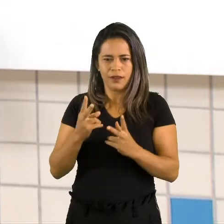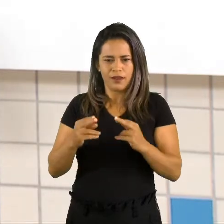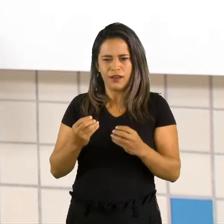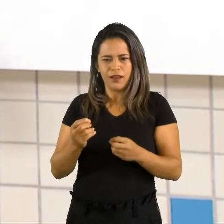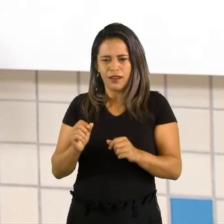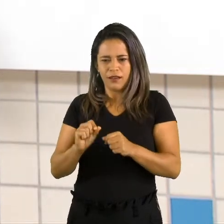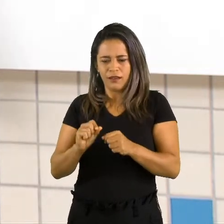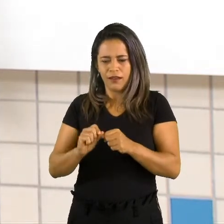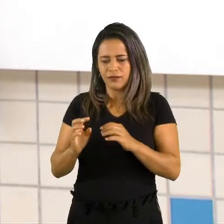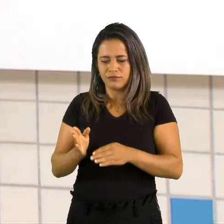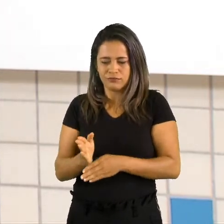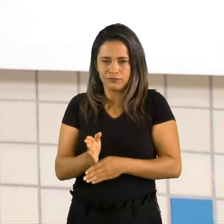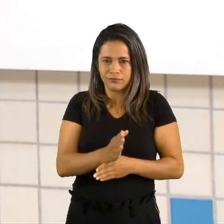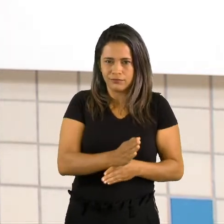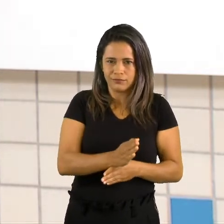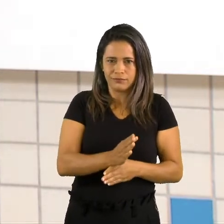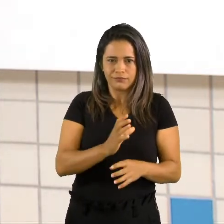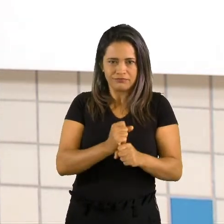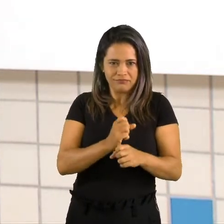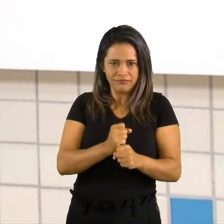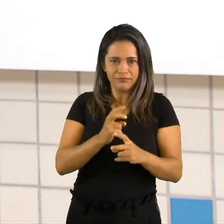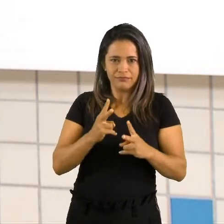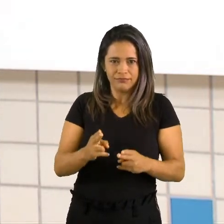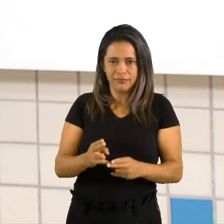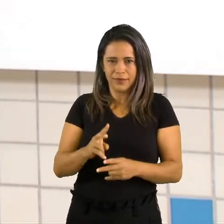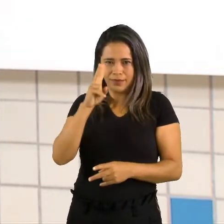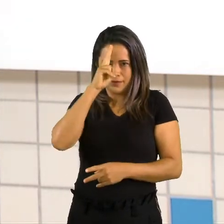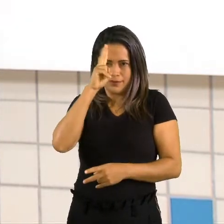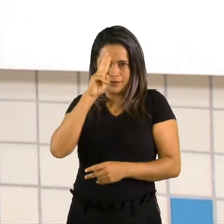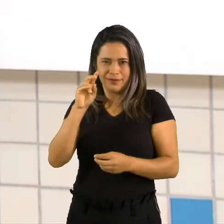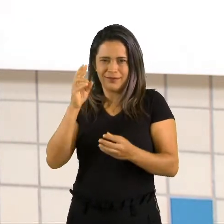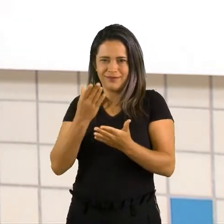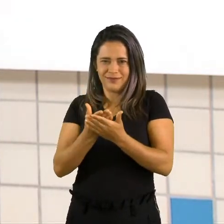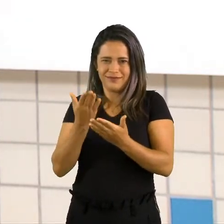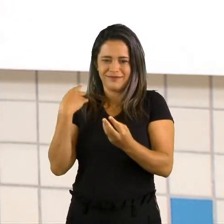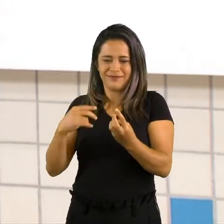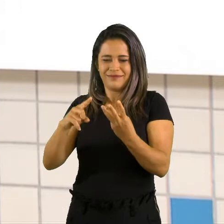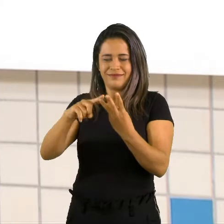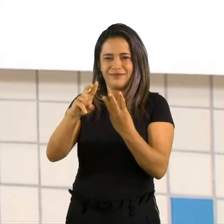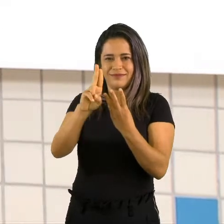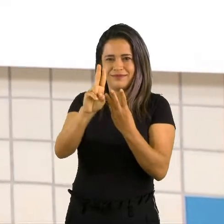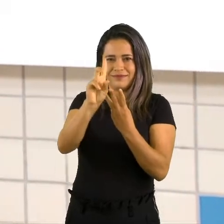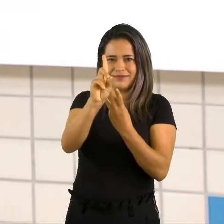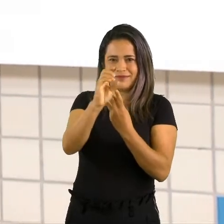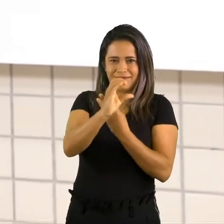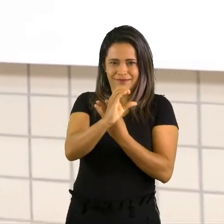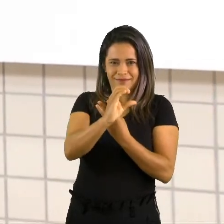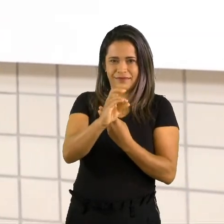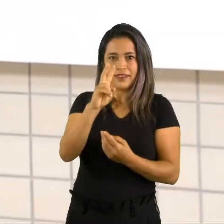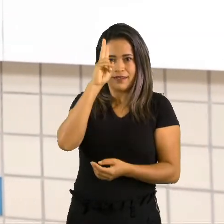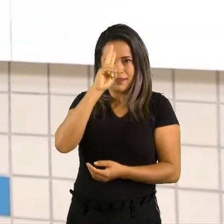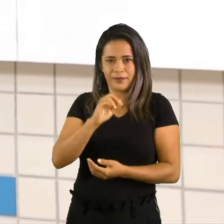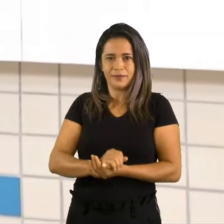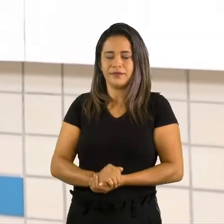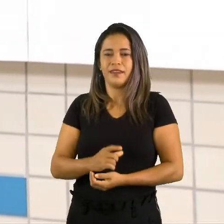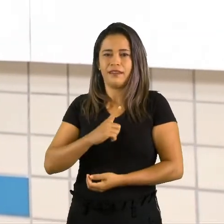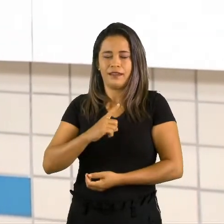Vocês lembram quando estão estudando aquelas casinhas, unidade, dezena e centena? Olha lá, eu tenho aqui os